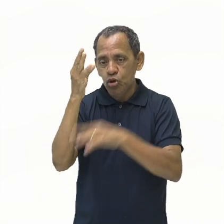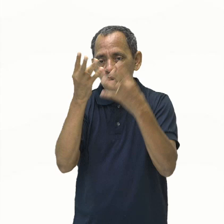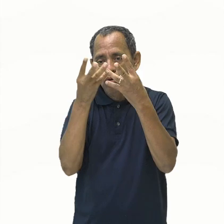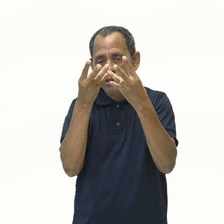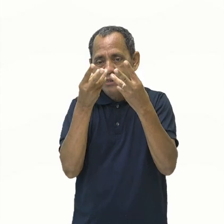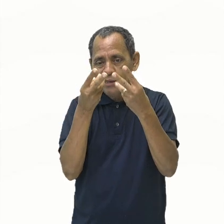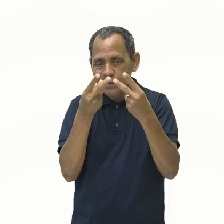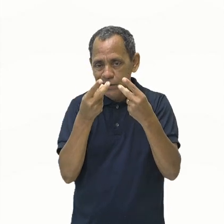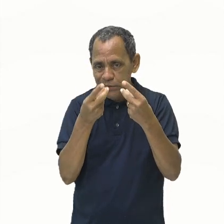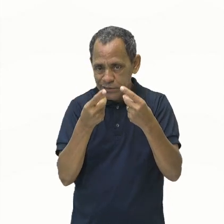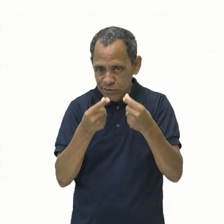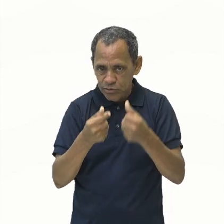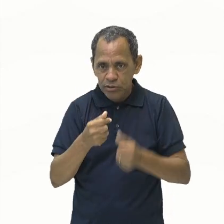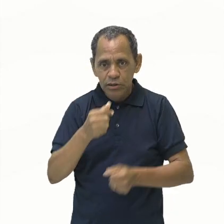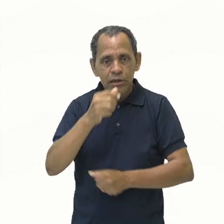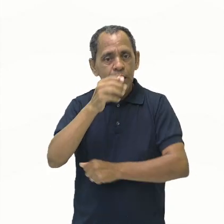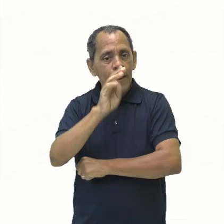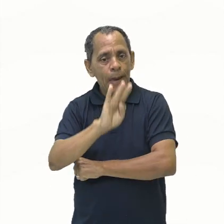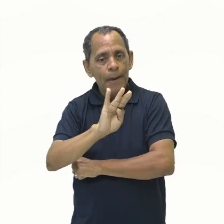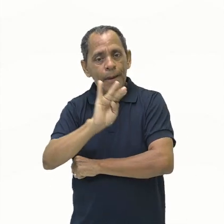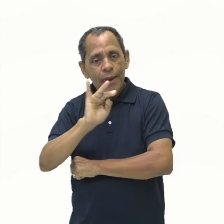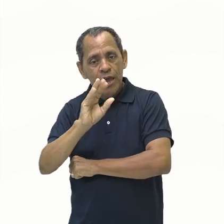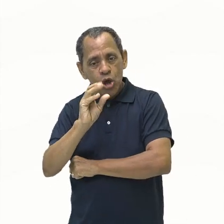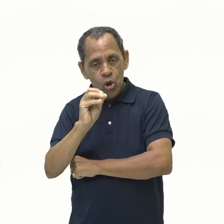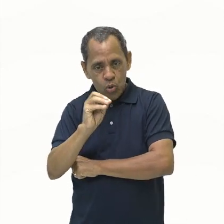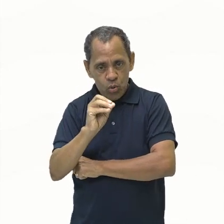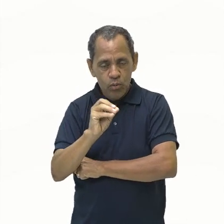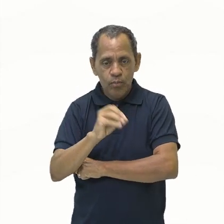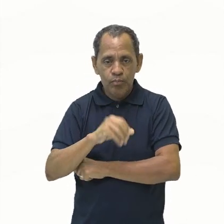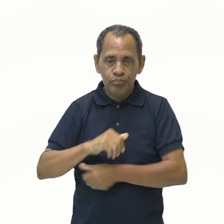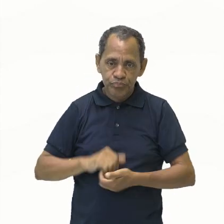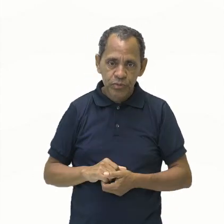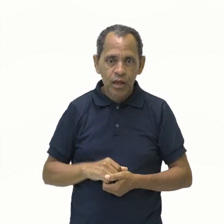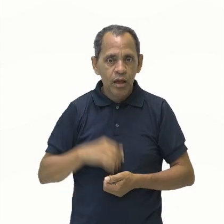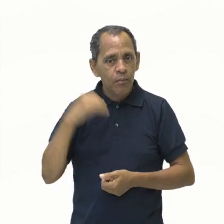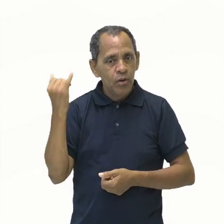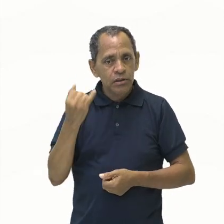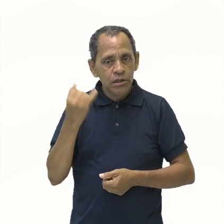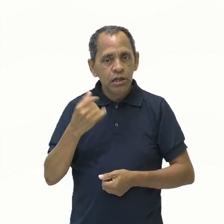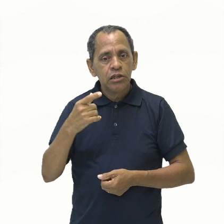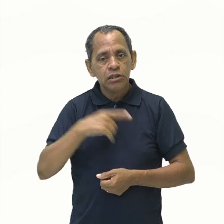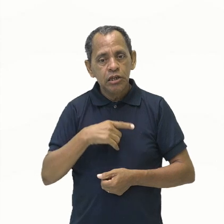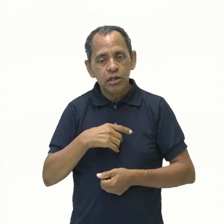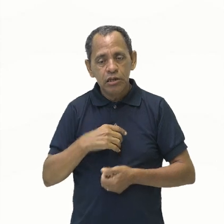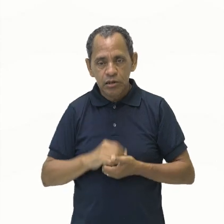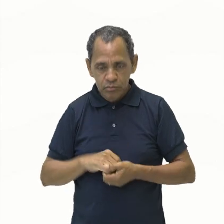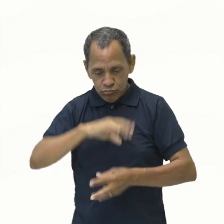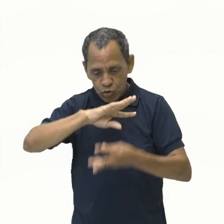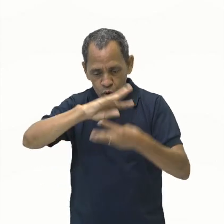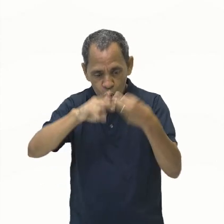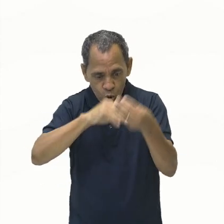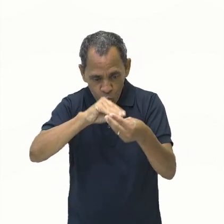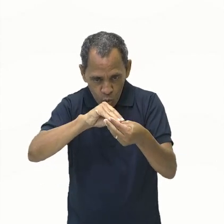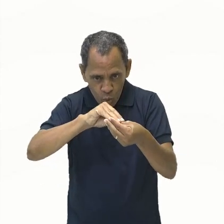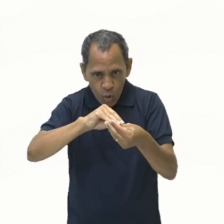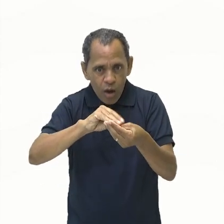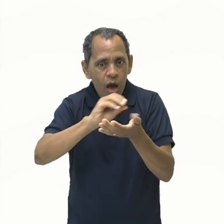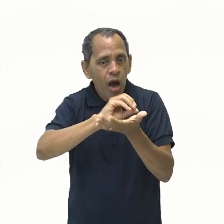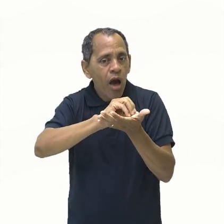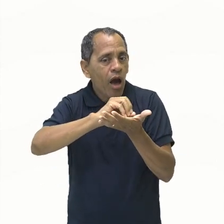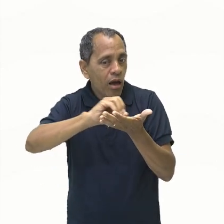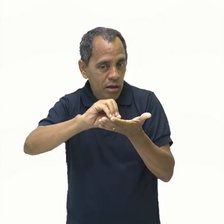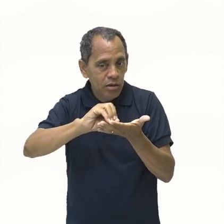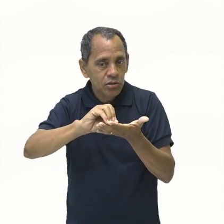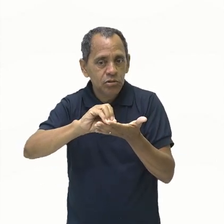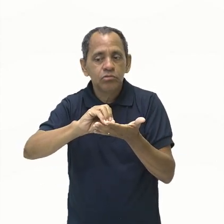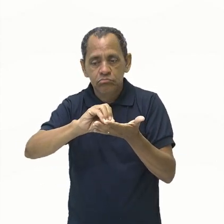biodegradação, tá? Então é importante entender que eu vou pegar compostos orgânicos e eles vão ser degradados a